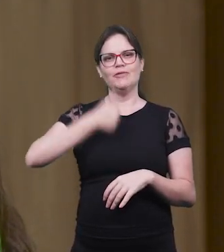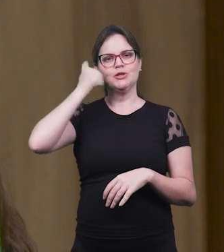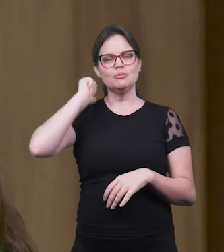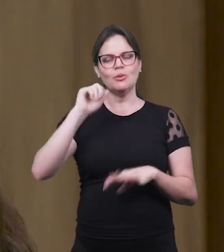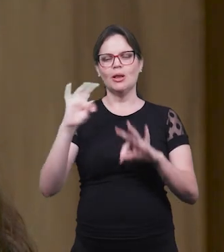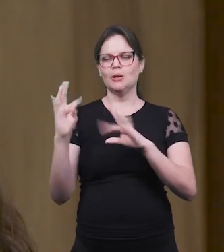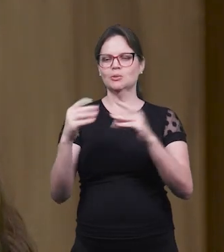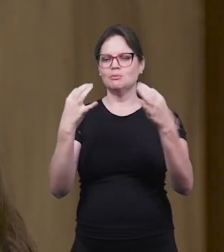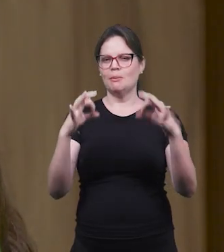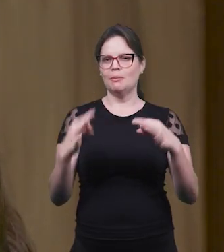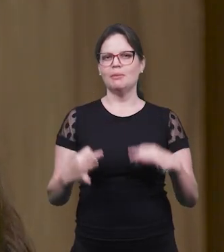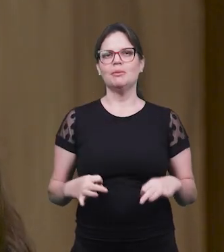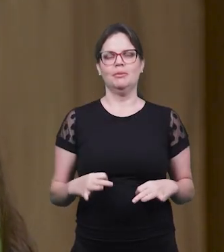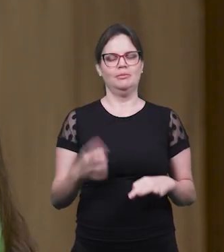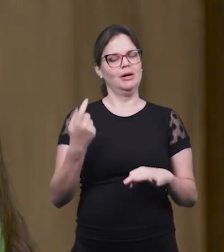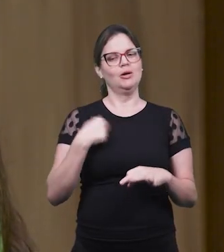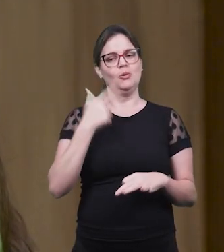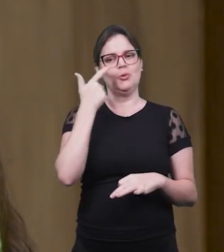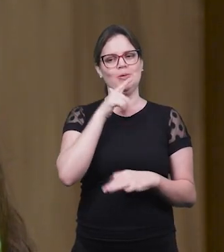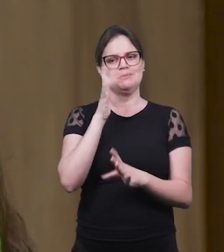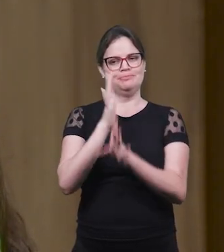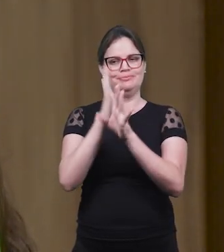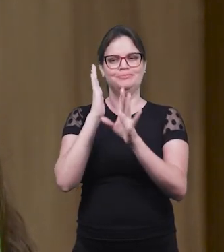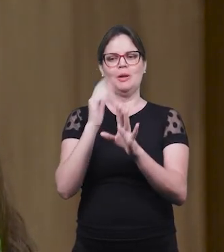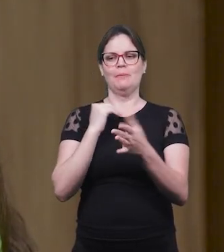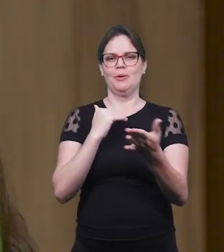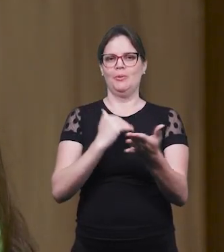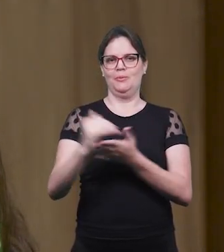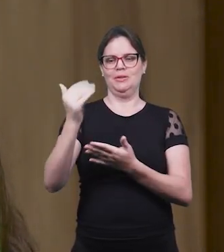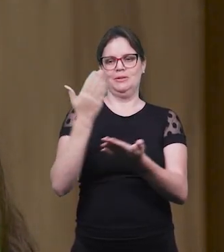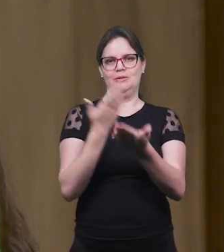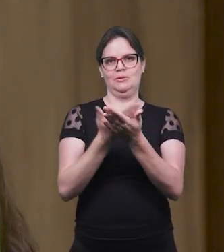prestar esse vestibular para iniciar, né,